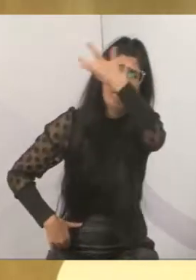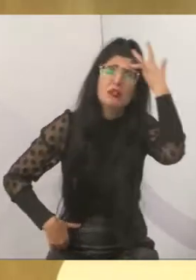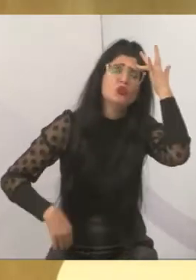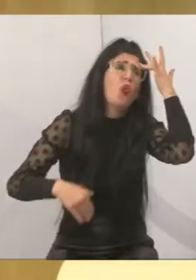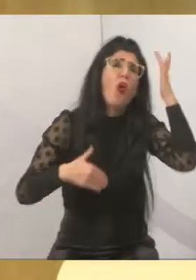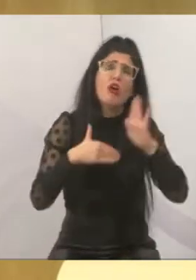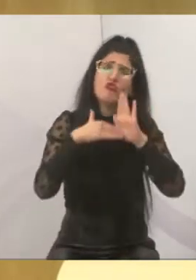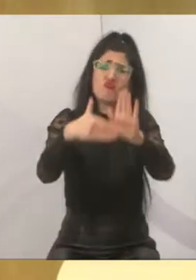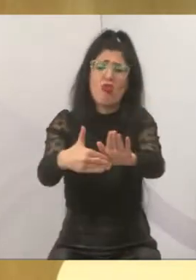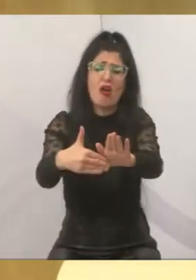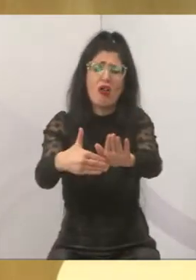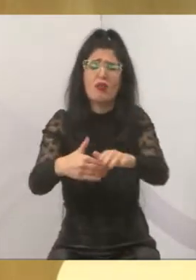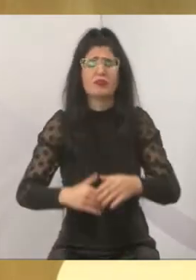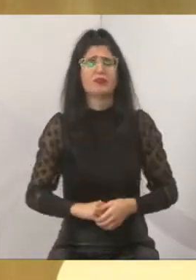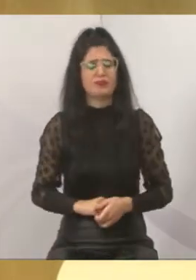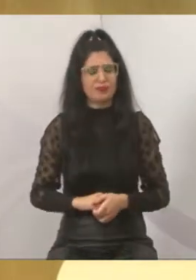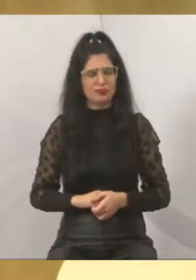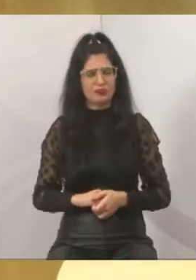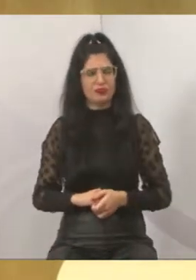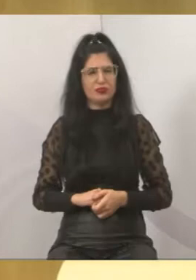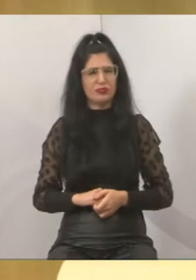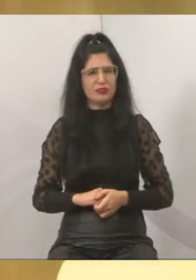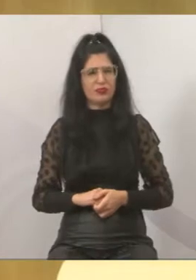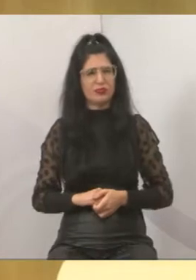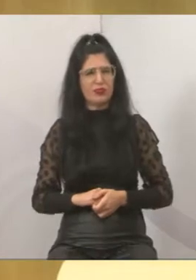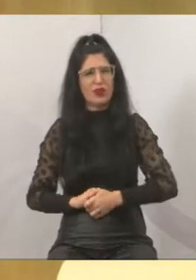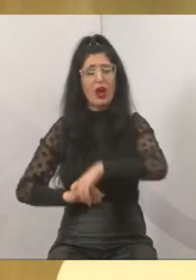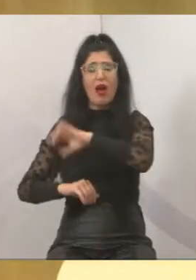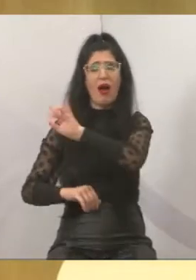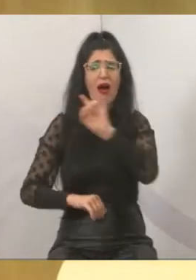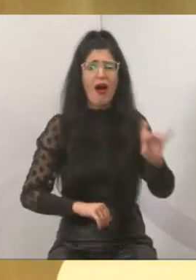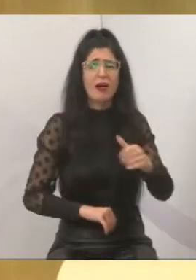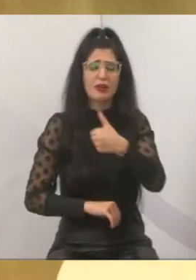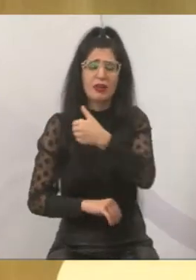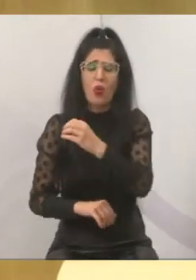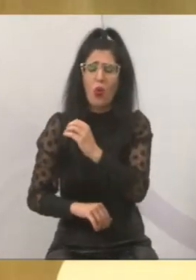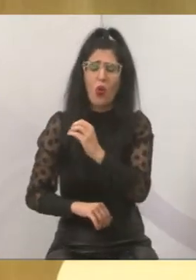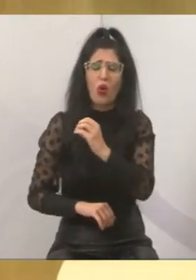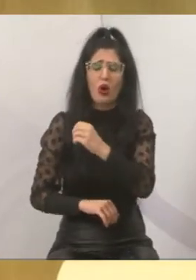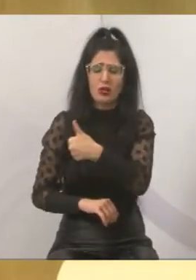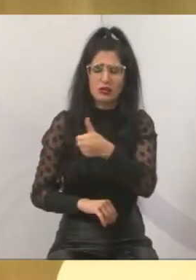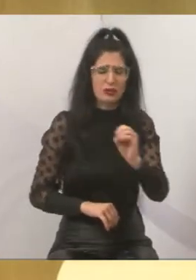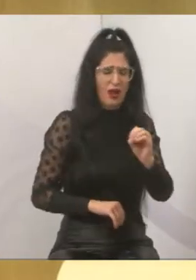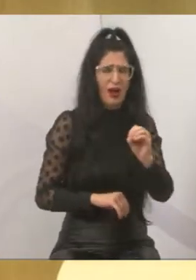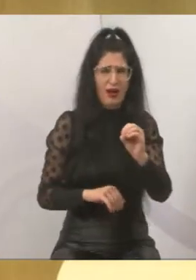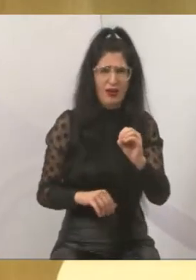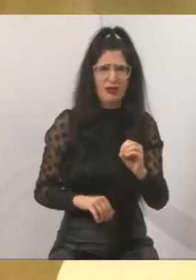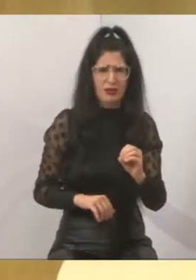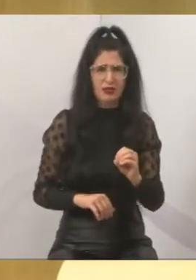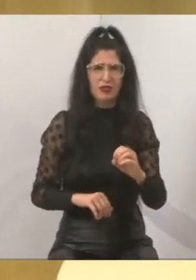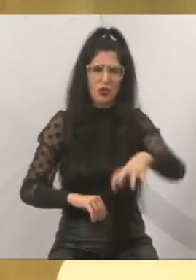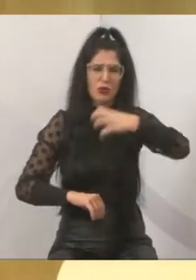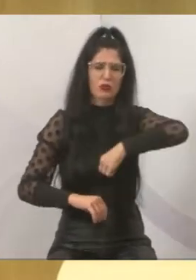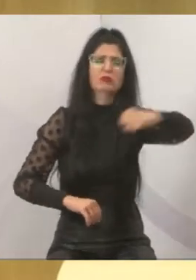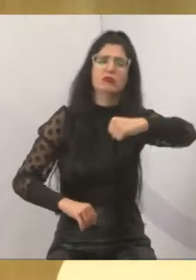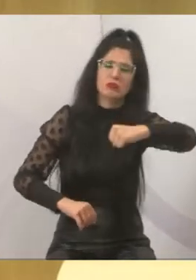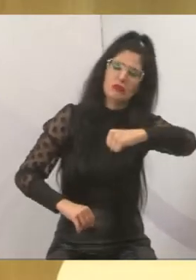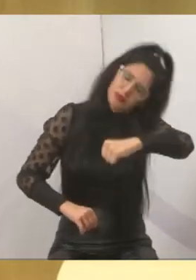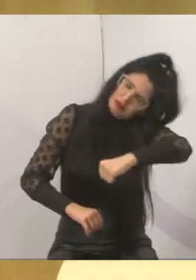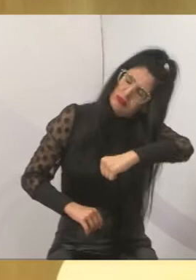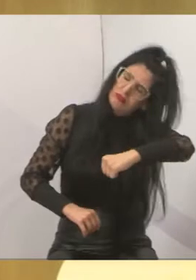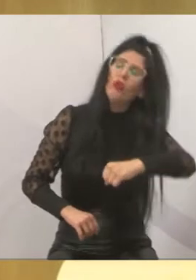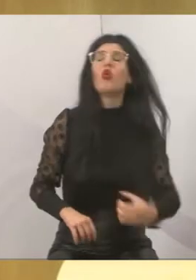de Saúde diz que cada 10 casos de suicídio, 9 poderiam ter sido evitados se as